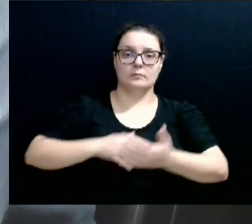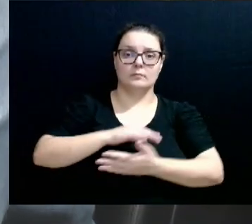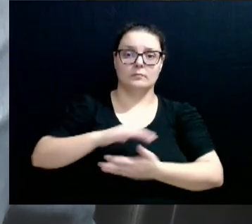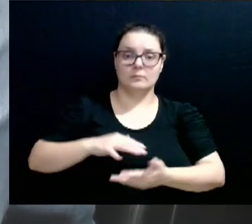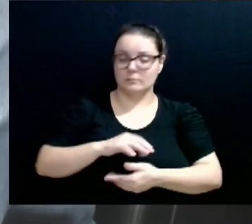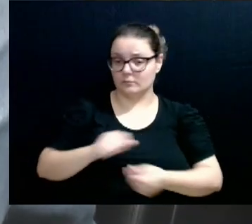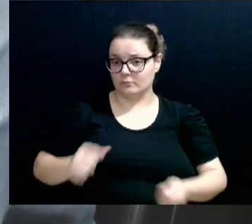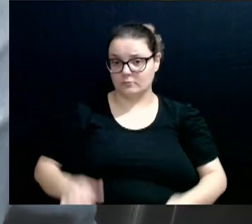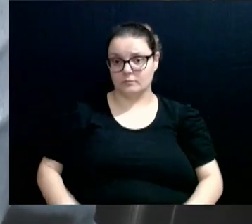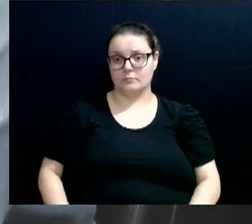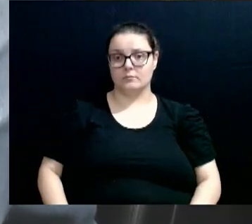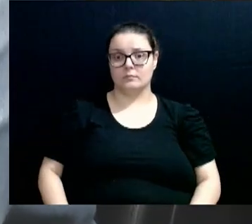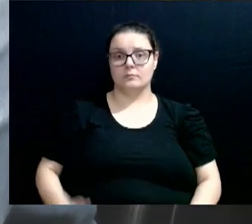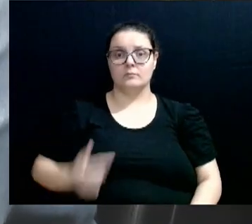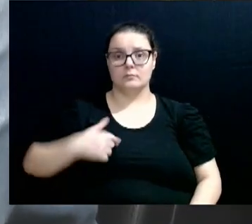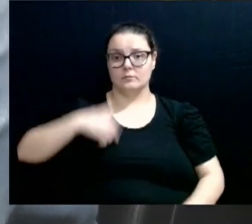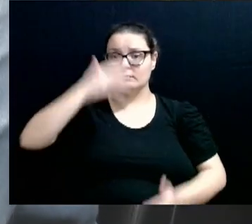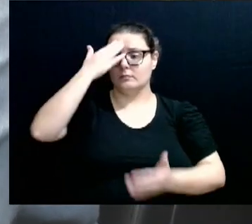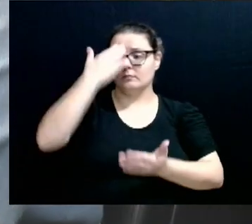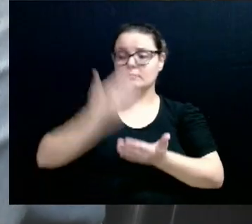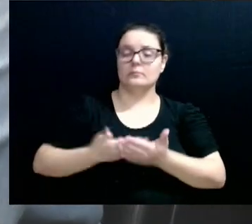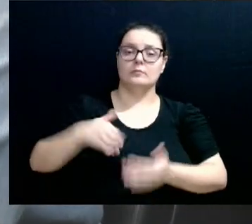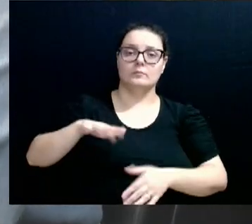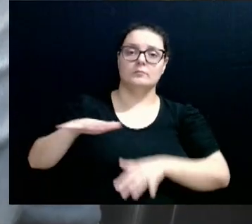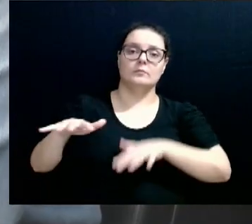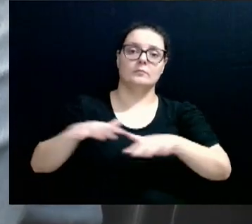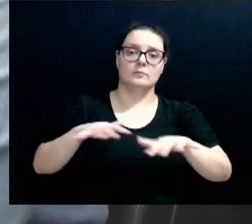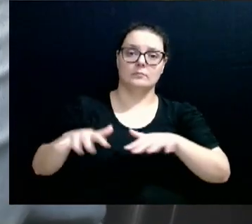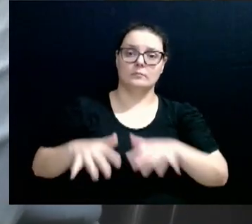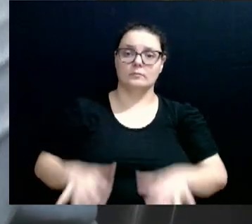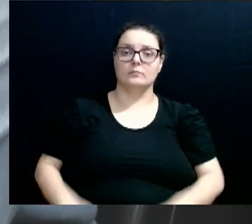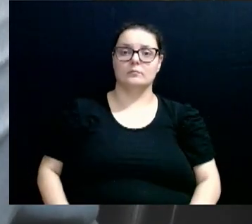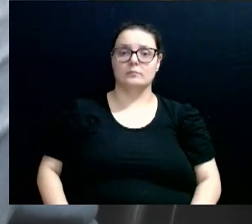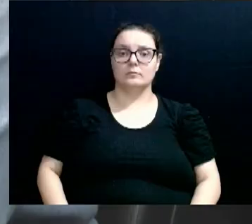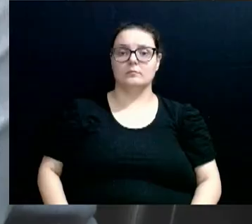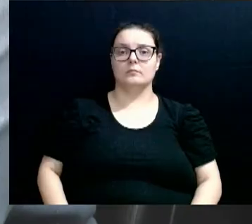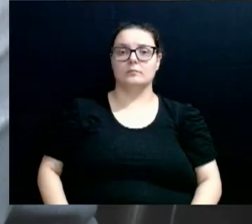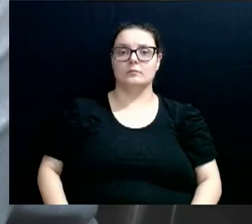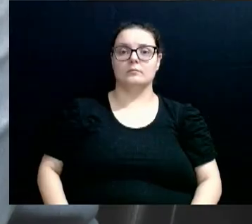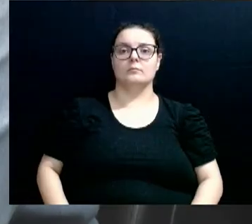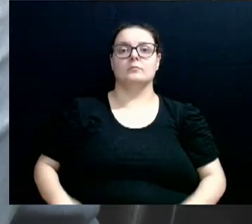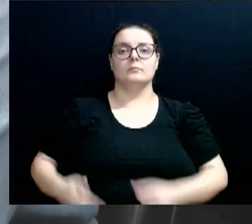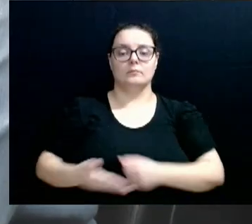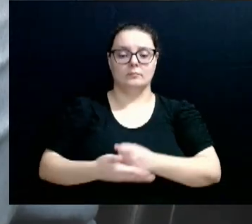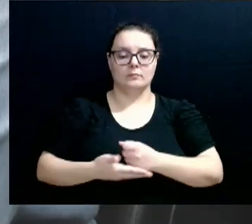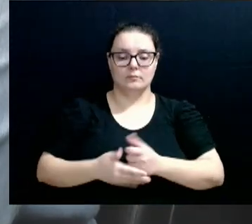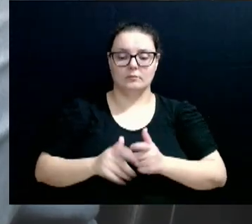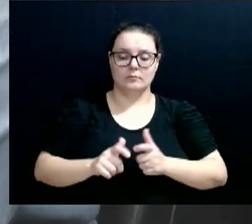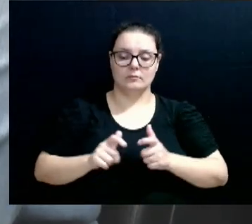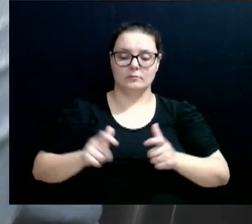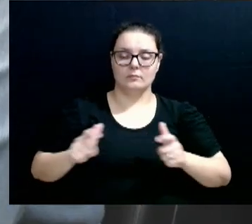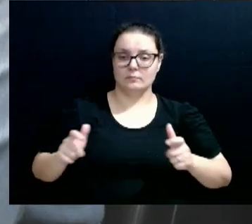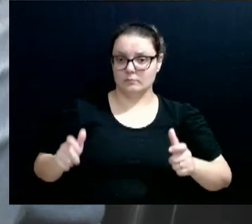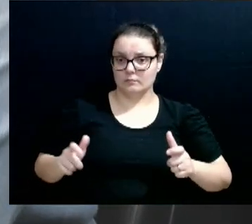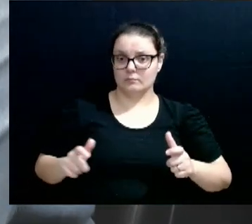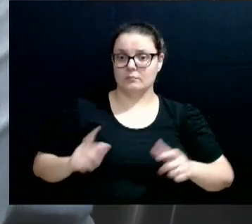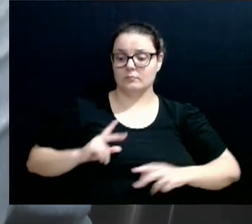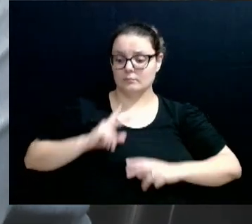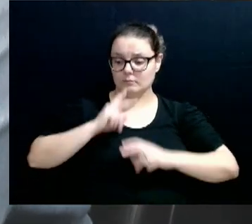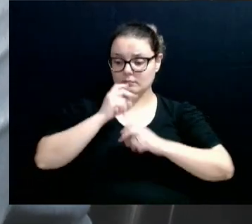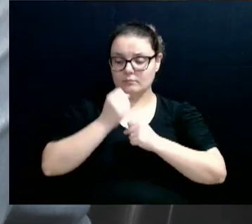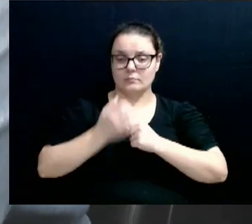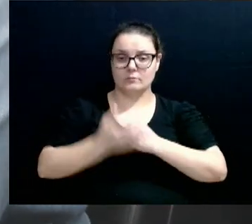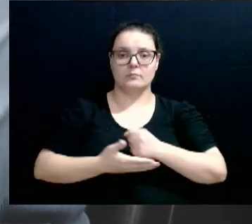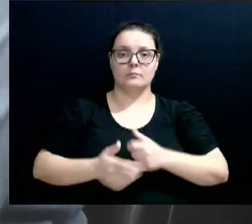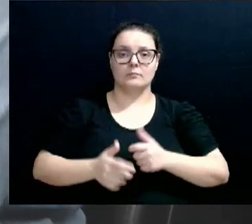Eu acredito muito mais nesse movimento da gente ir engordando a base, ir fortalecendo a base, fazendo a